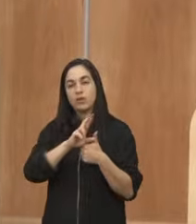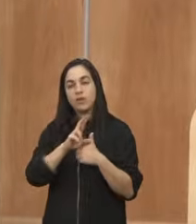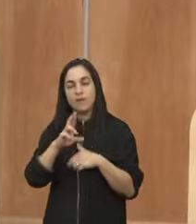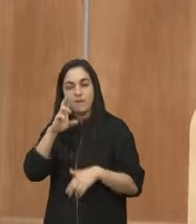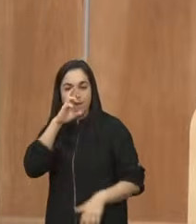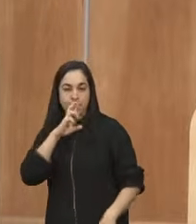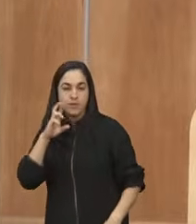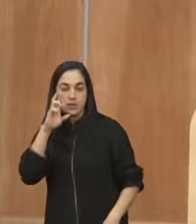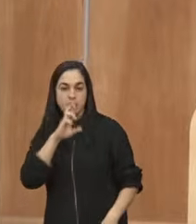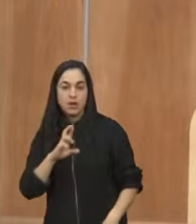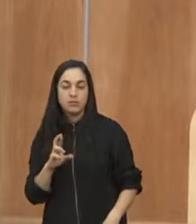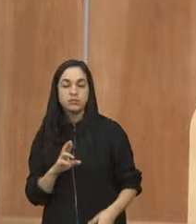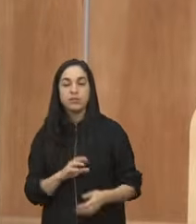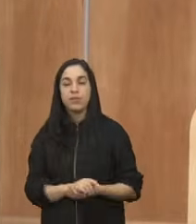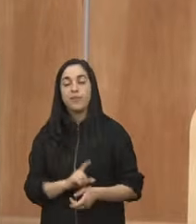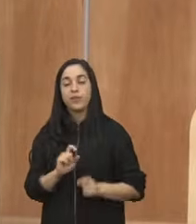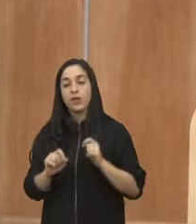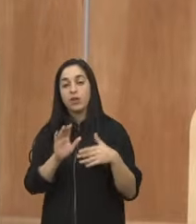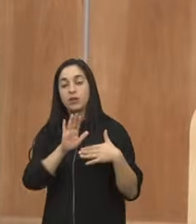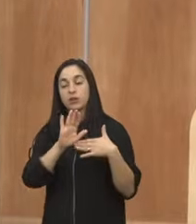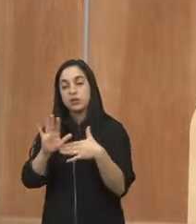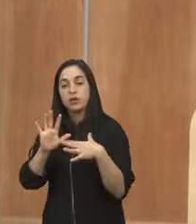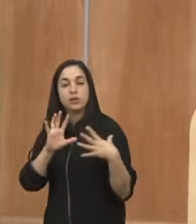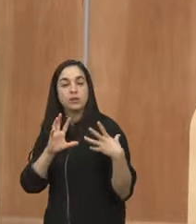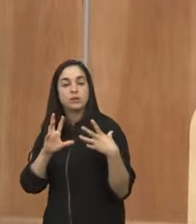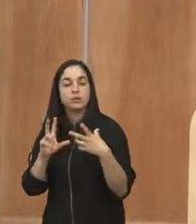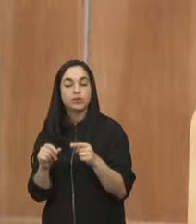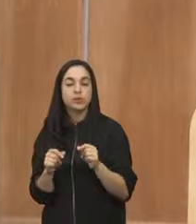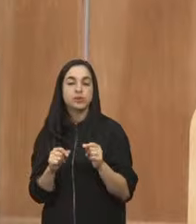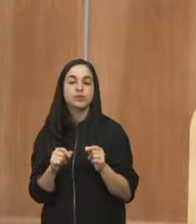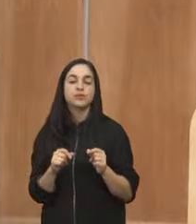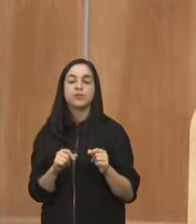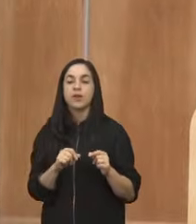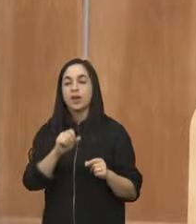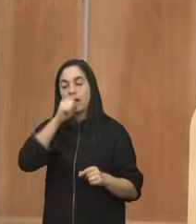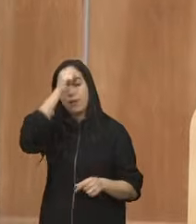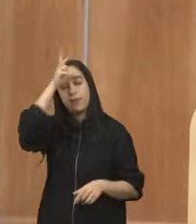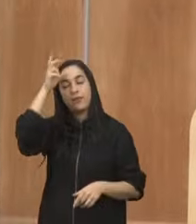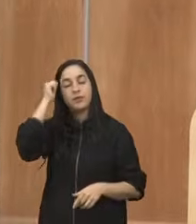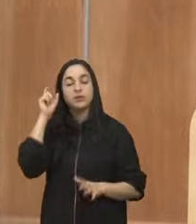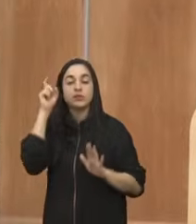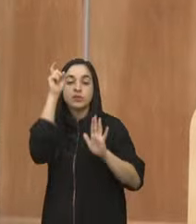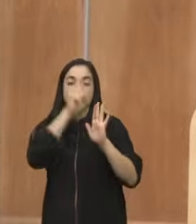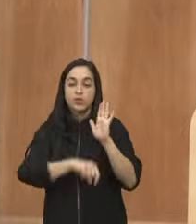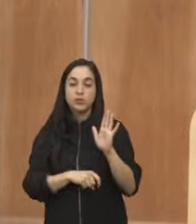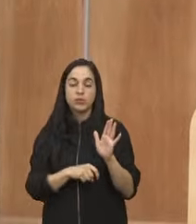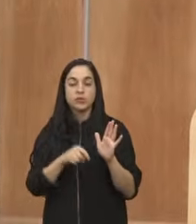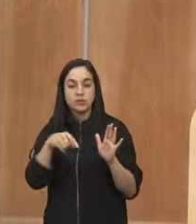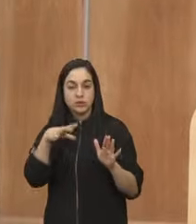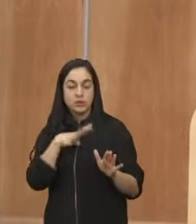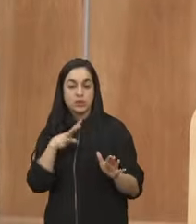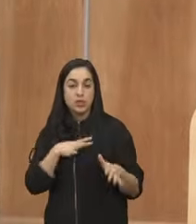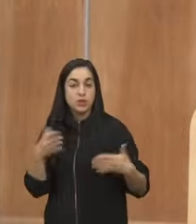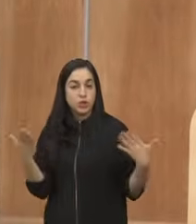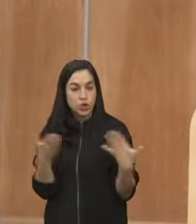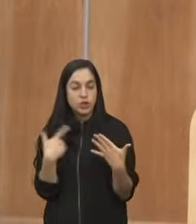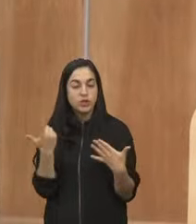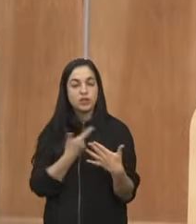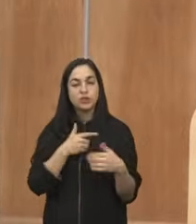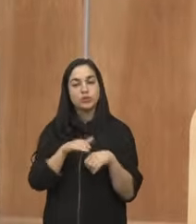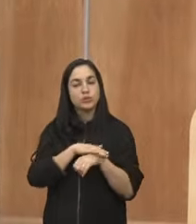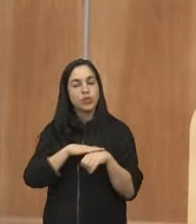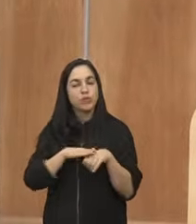que auxilia todo o corpo técnico da prefeitura no que diz respeito aos tributos da cidade, que é o tema que nós estamos discutindo